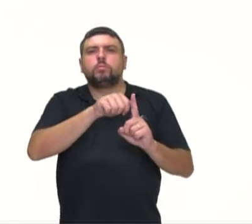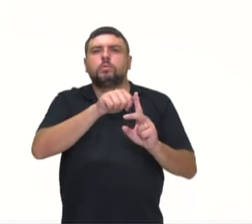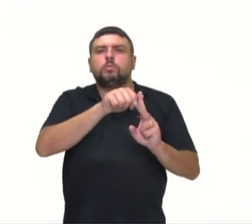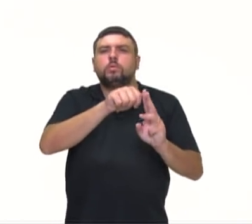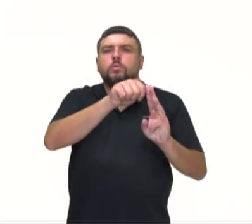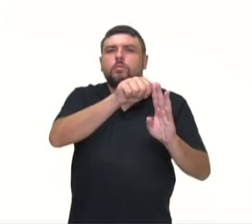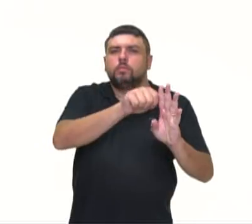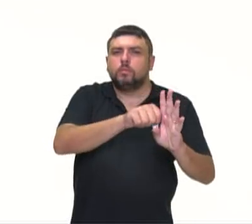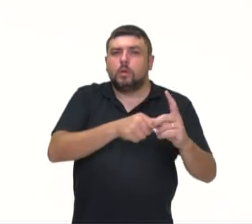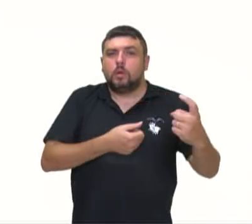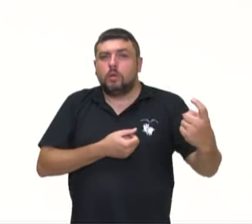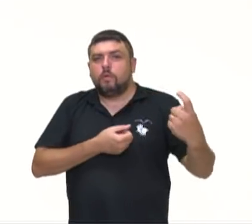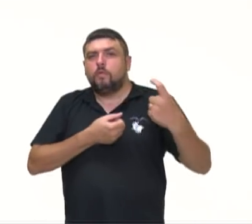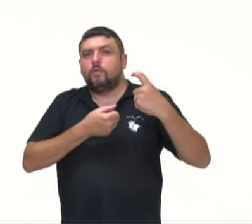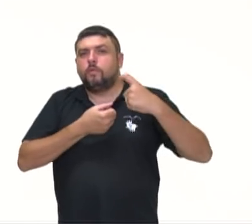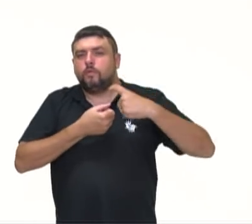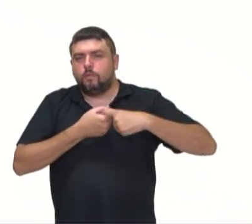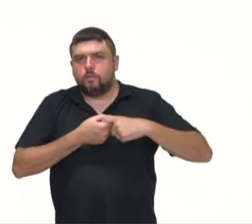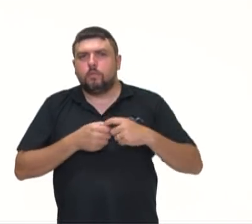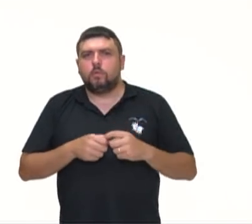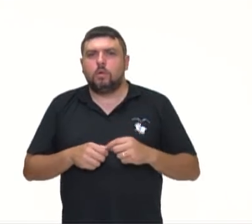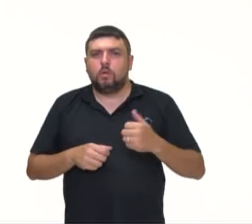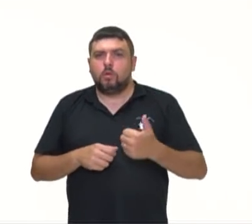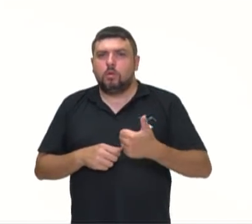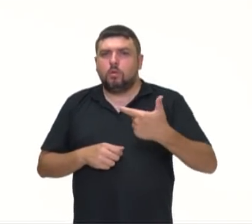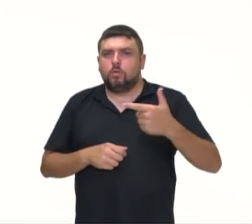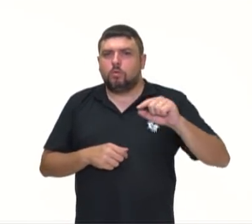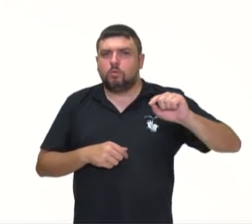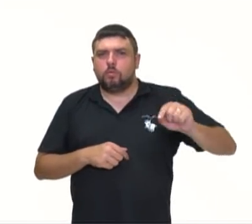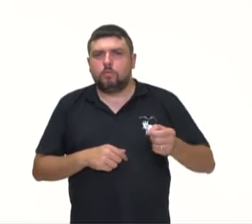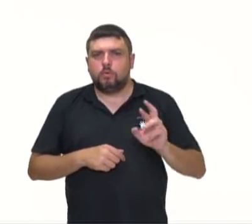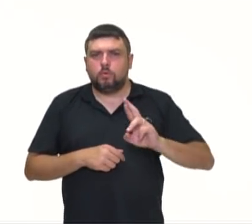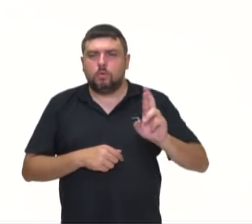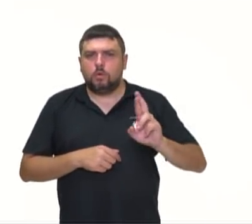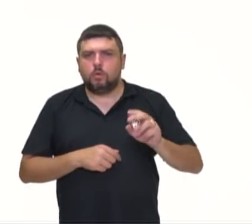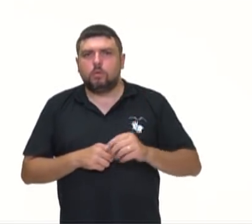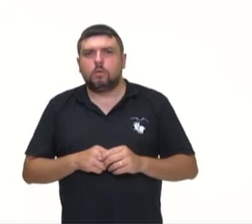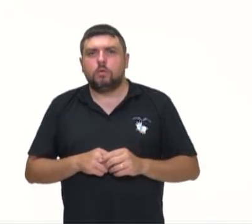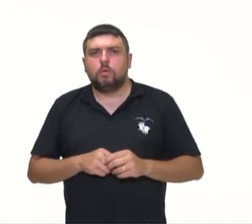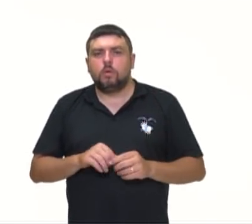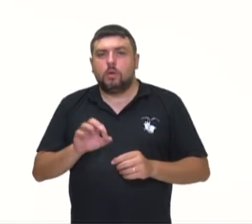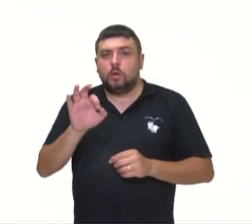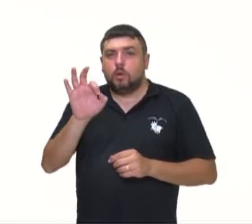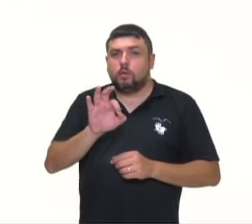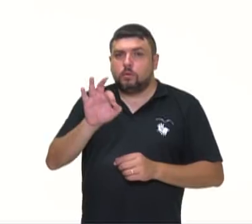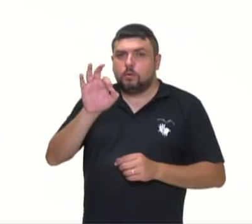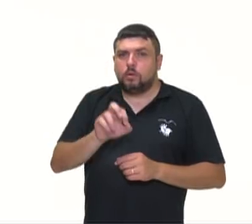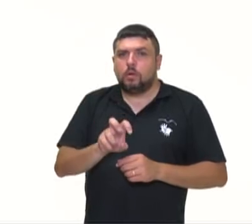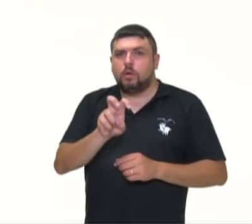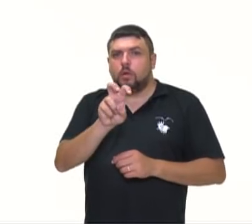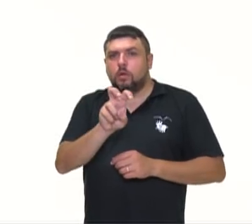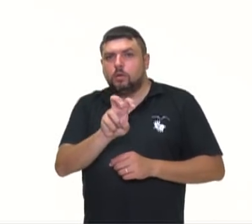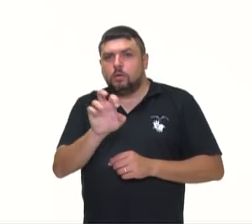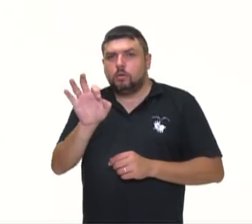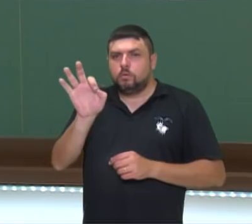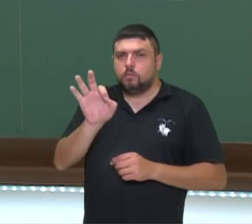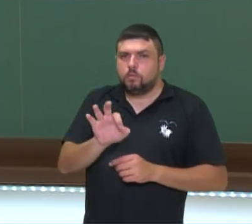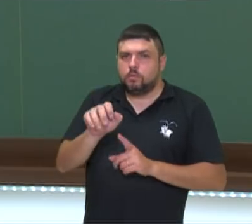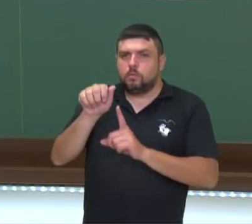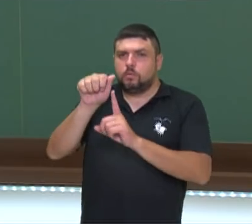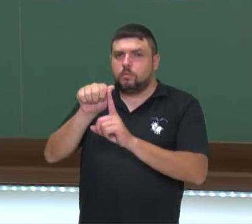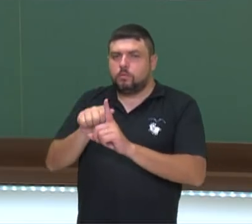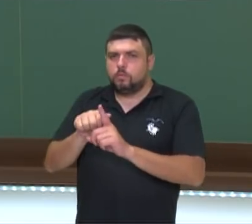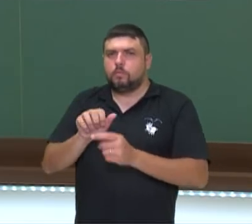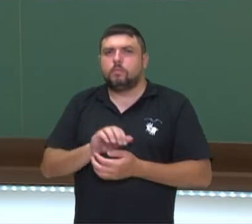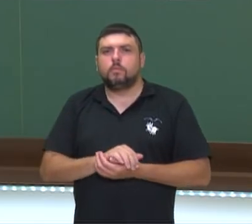Esse título tem um valor de R$12.000, sendo a taxa aplicada de 5% ao mês. Então, primeira coisa